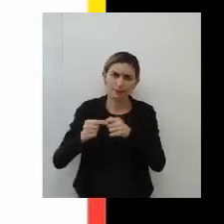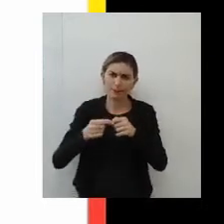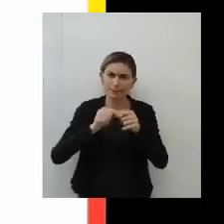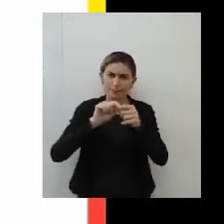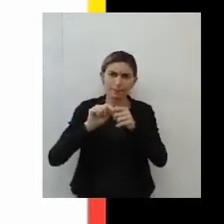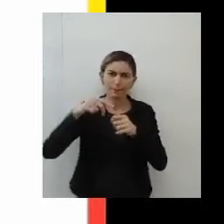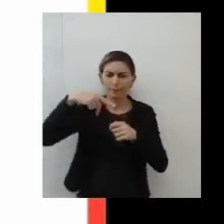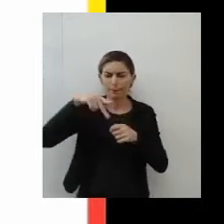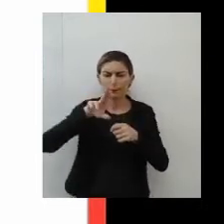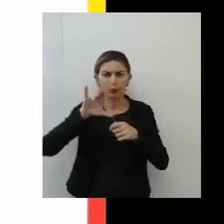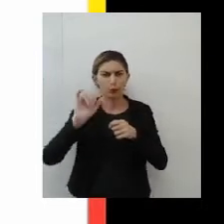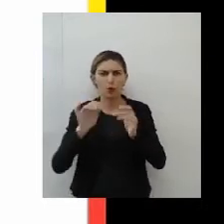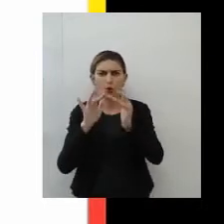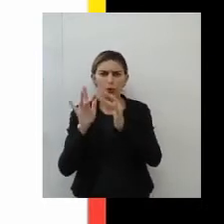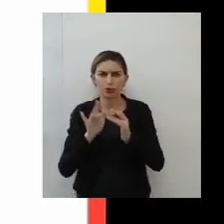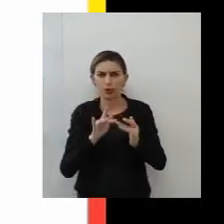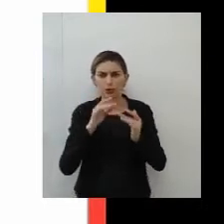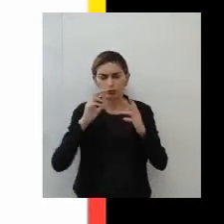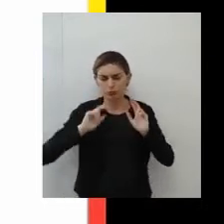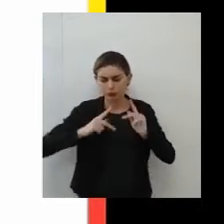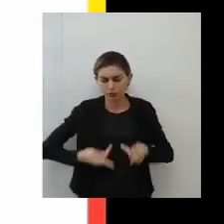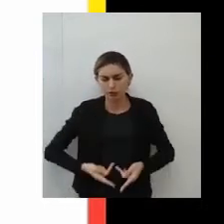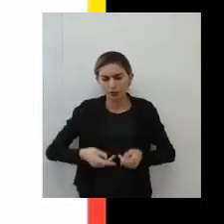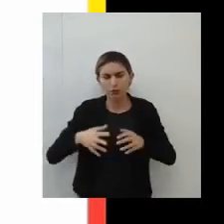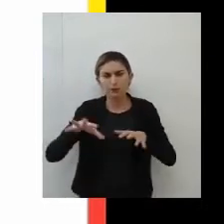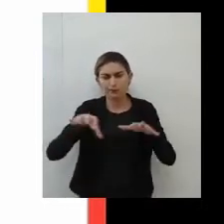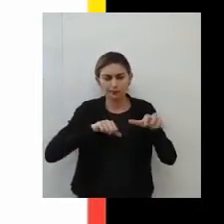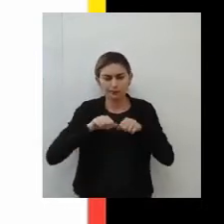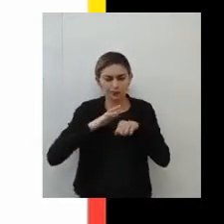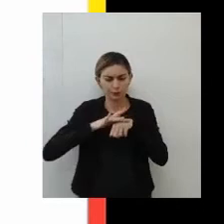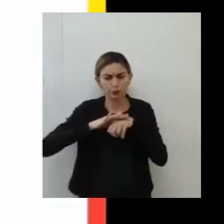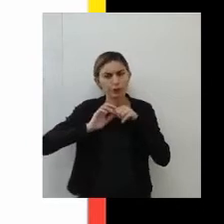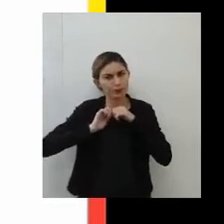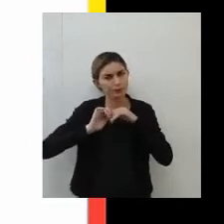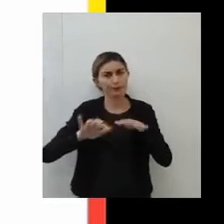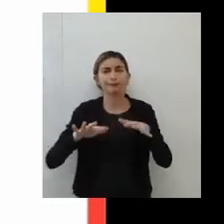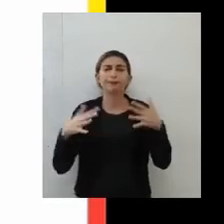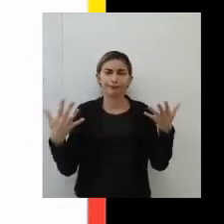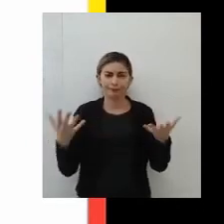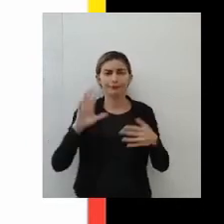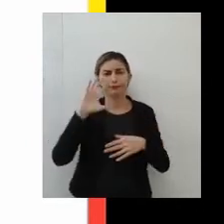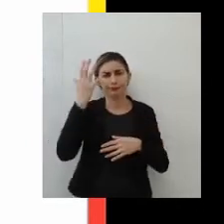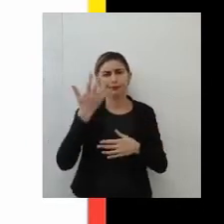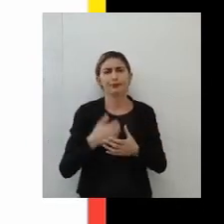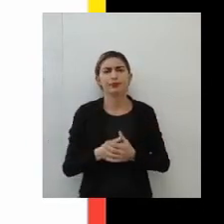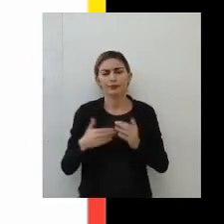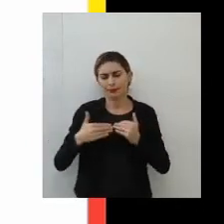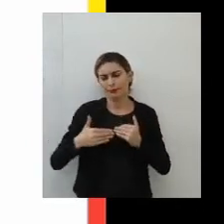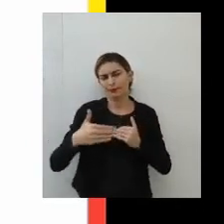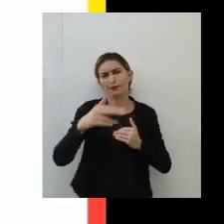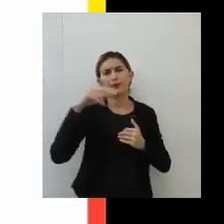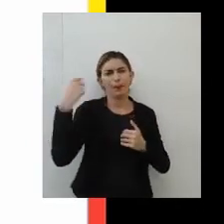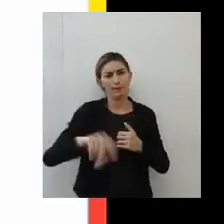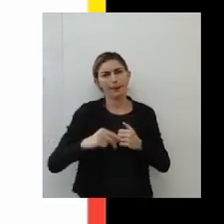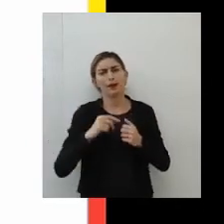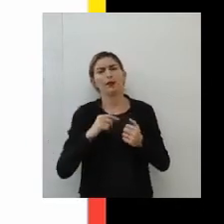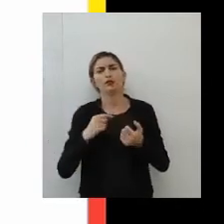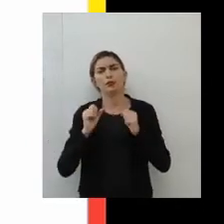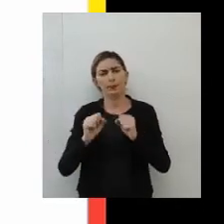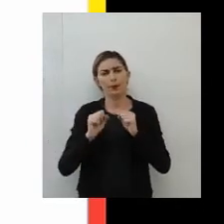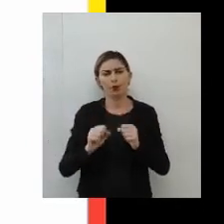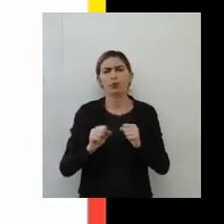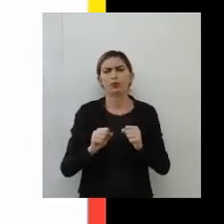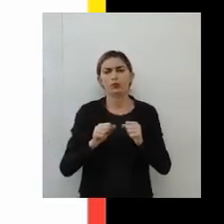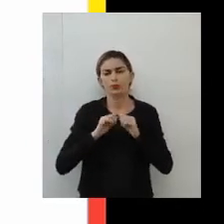com seres humanos, a transmissão da doença acontece. A partir daí, a peste pode ser